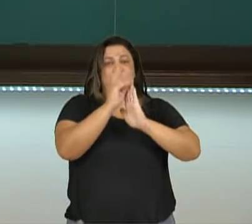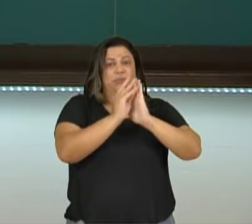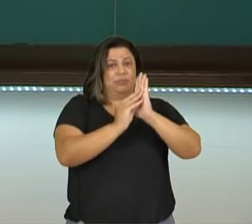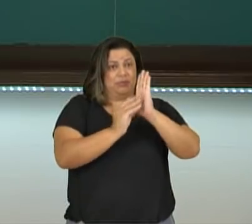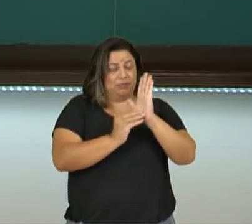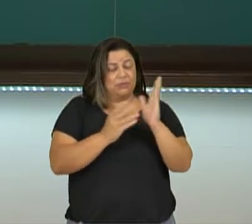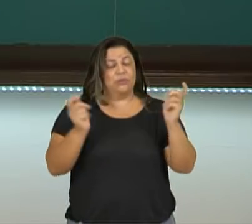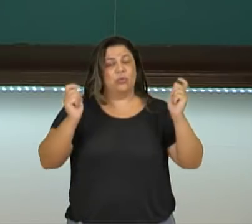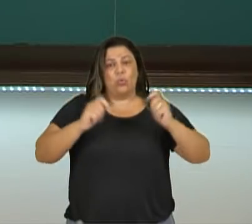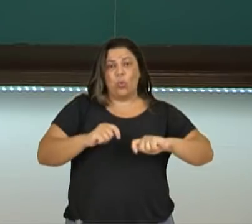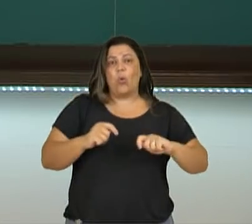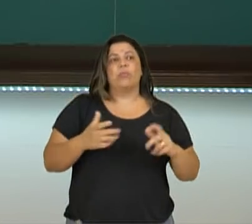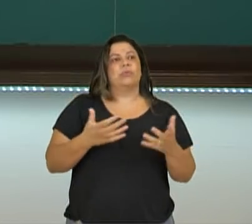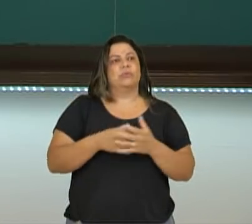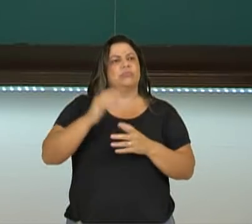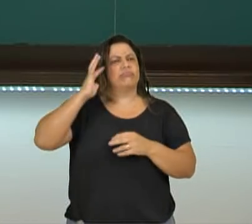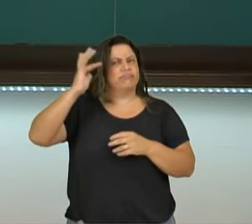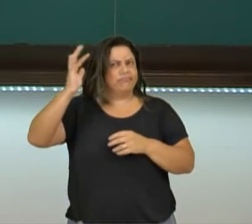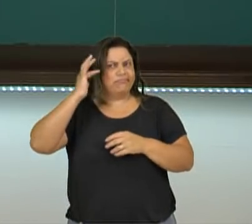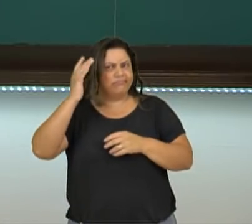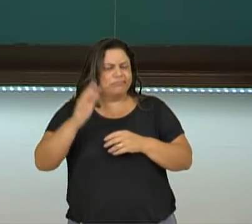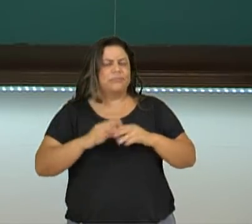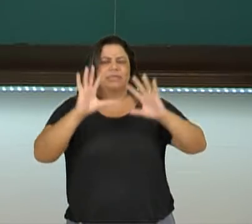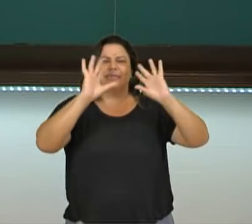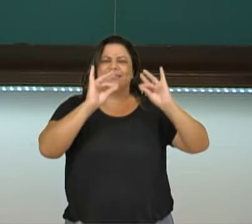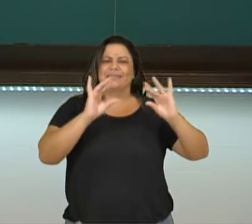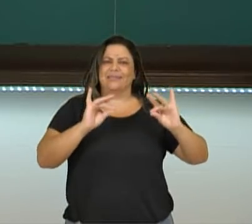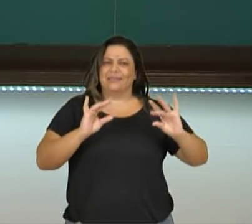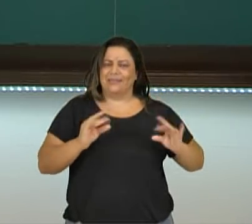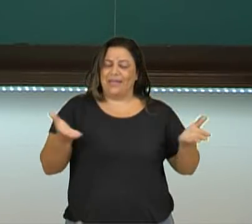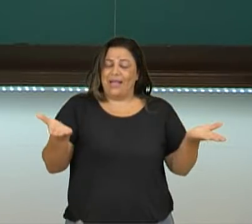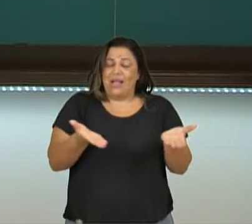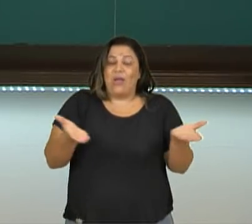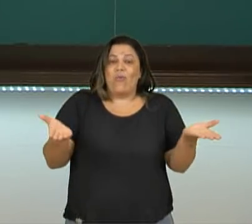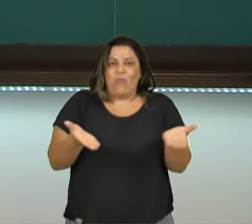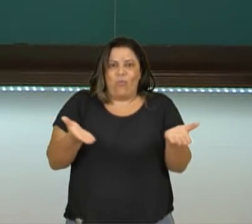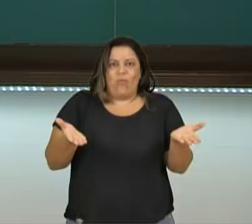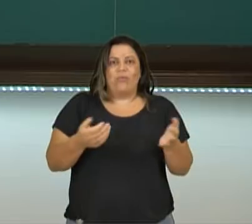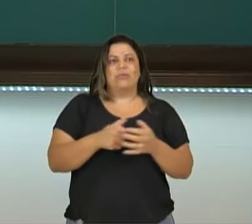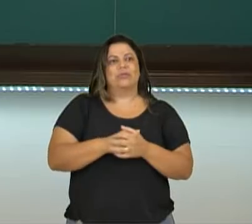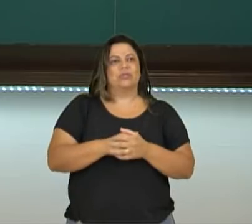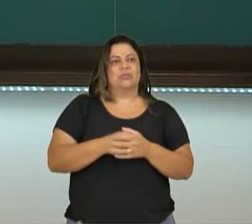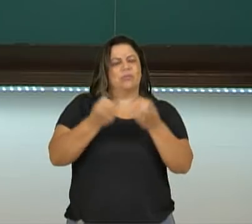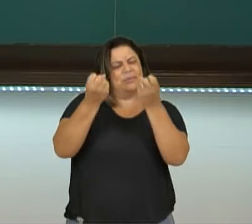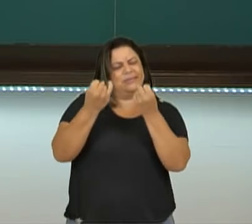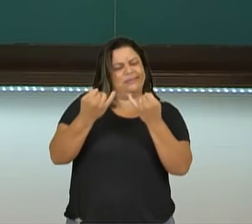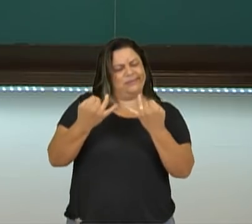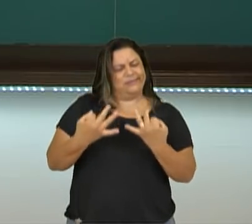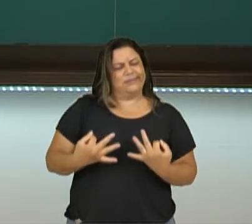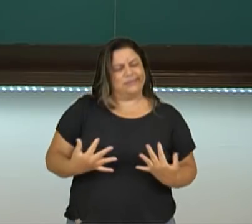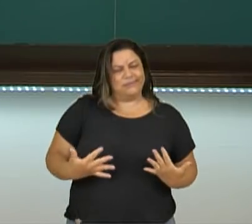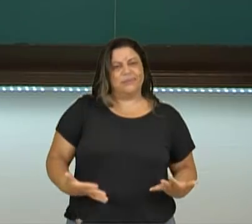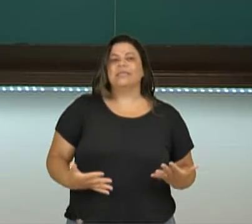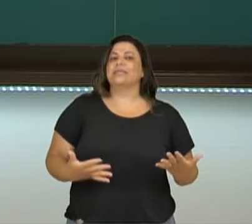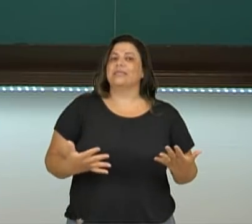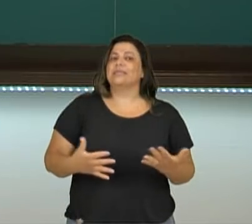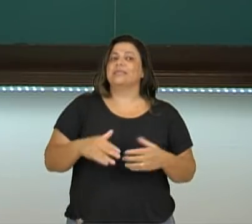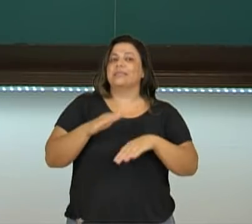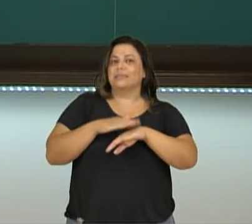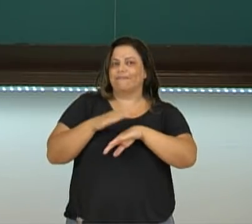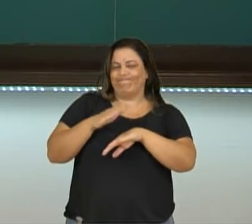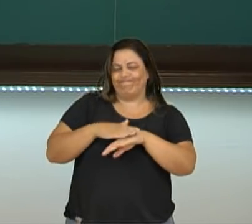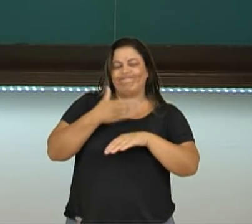gente refletiu com mais detalhes hoje, né? Fizemos ali uma explicação mais pormenorizada do que são as histórias